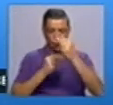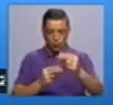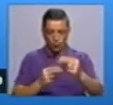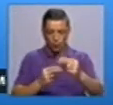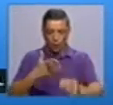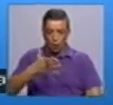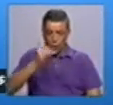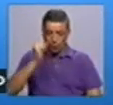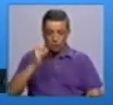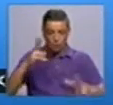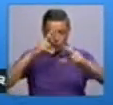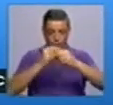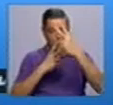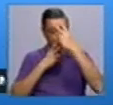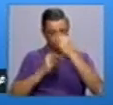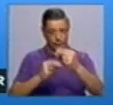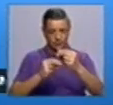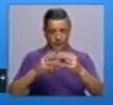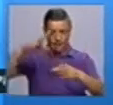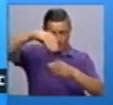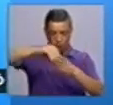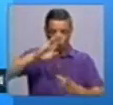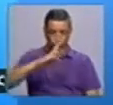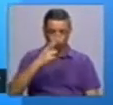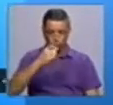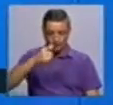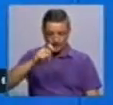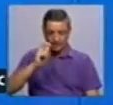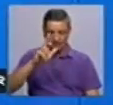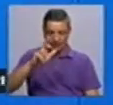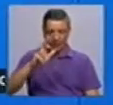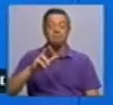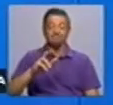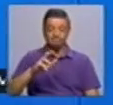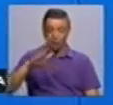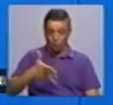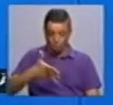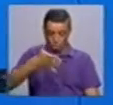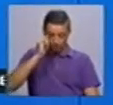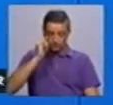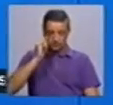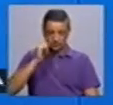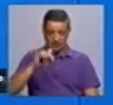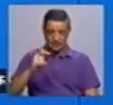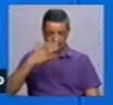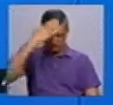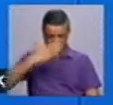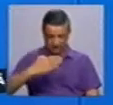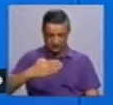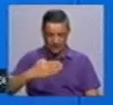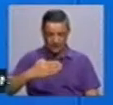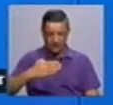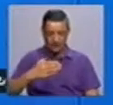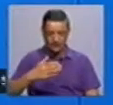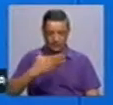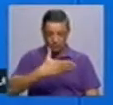12 novas luas no reino de Júpiter. É verdade. 12 novas luas foi uma das grandes notícias desta semana. Em boa verdade